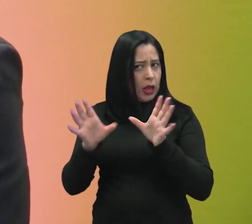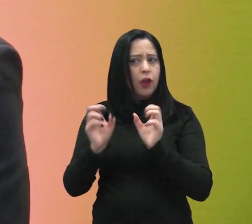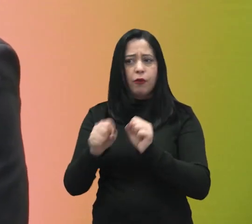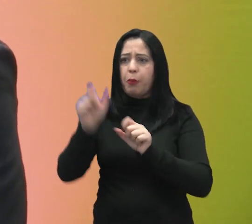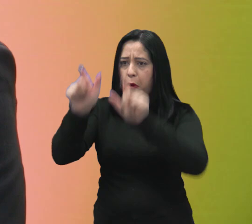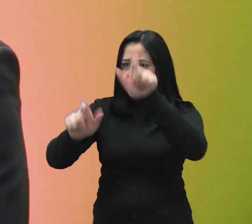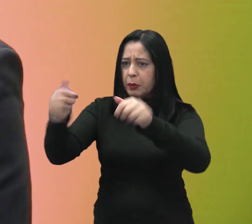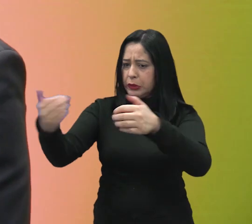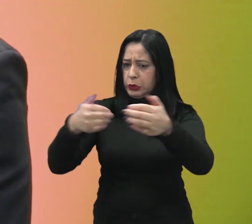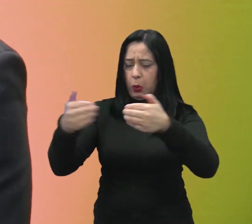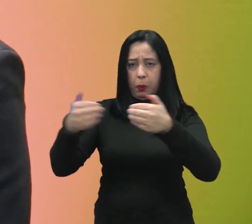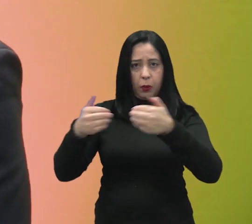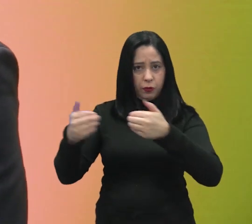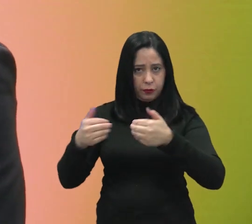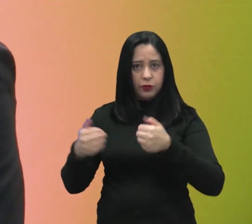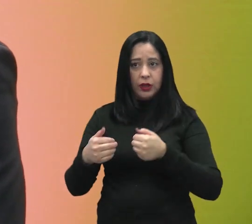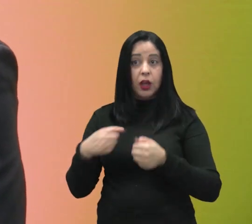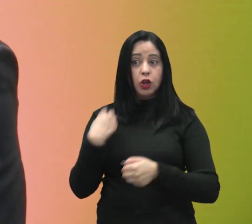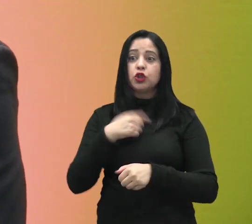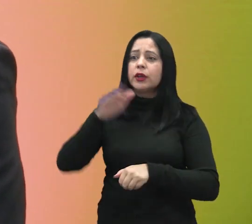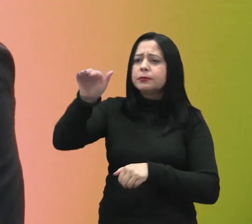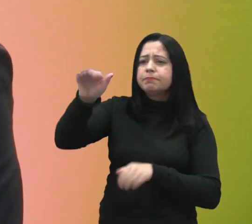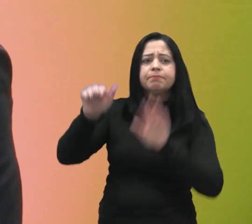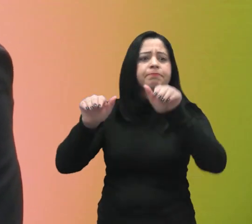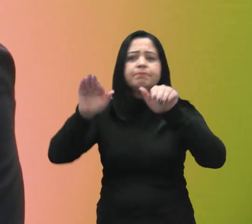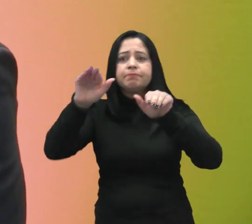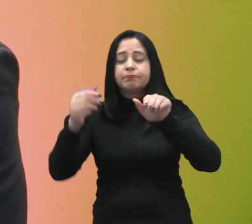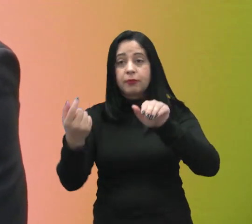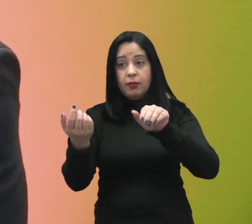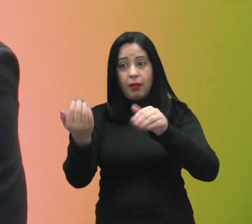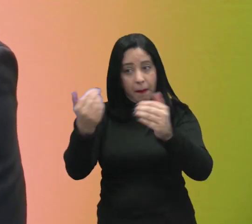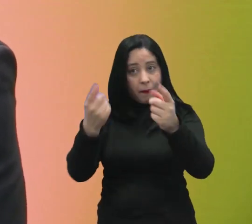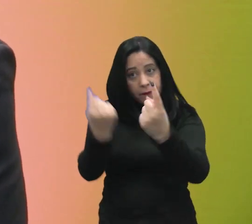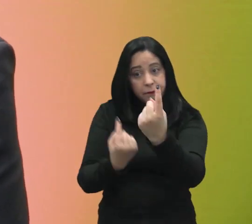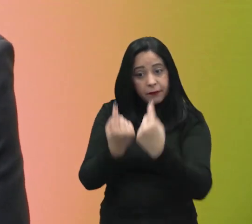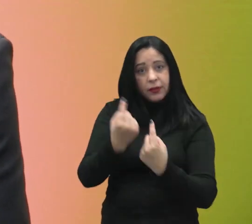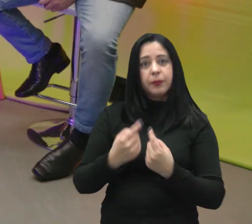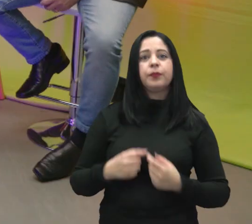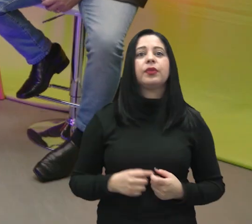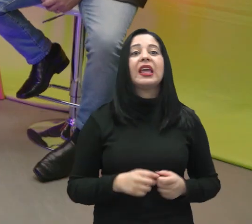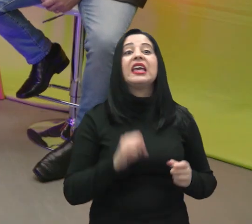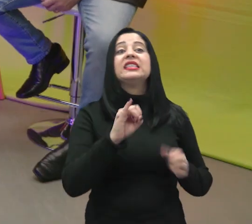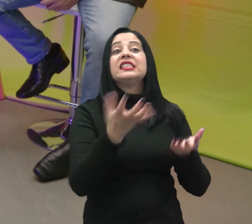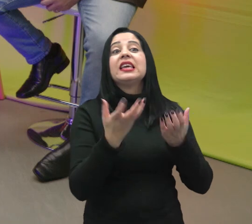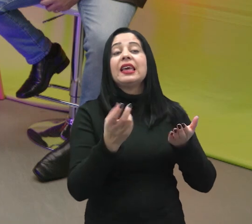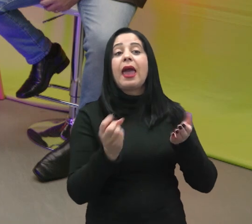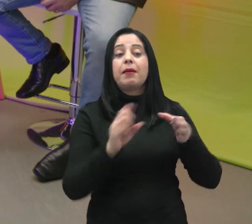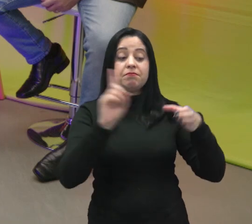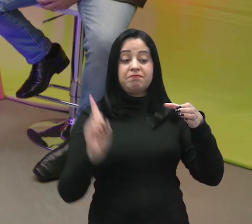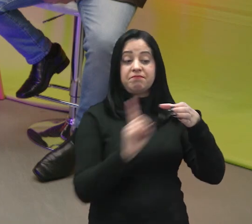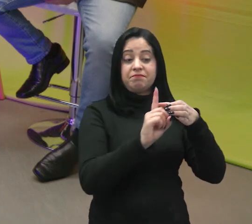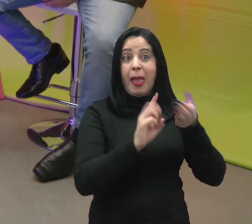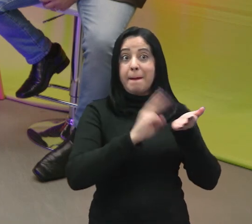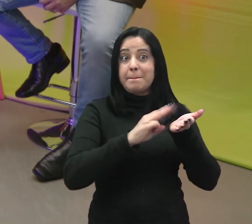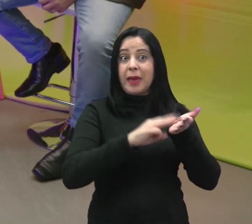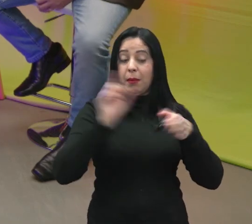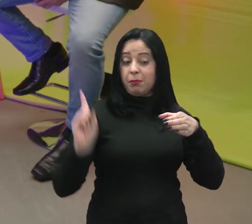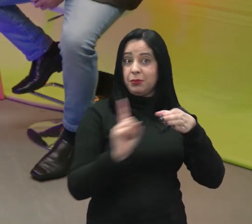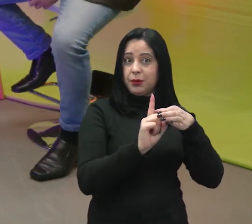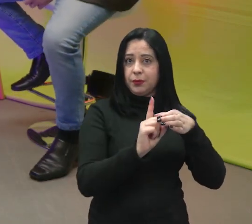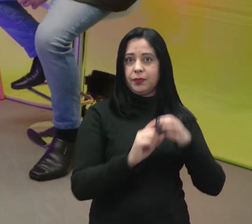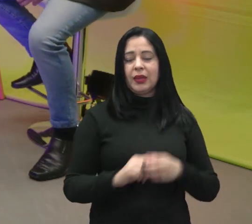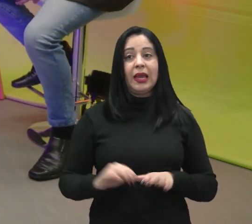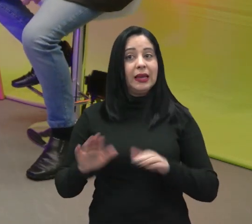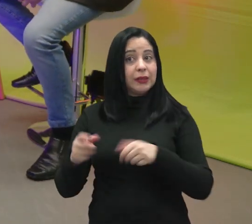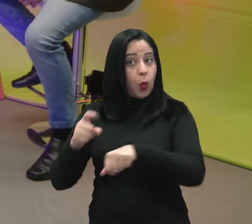também. Aí existe o chamamento público para isso, convite aberto ao público. E para ser membro, qual que é o caminho? Então, ser